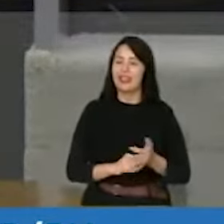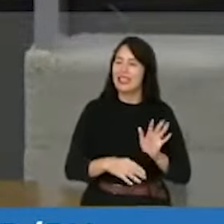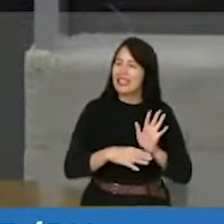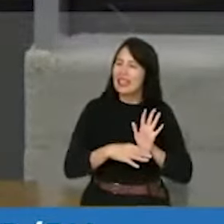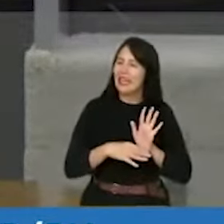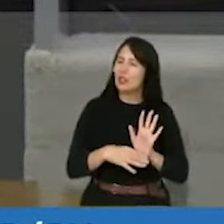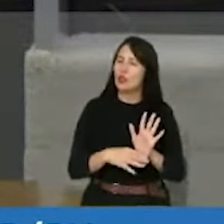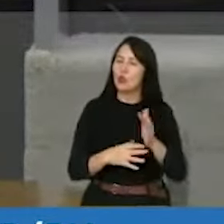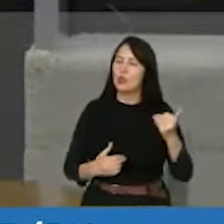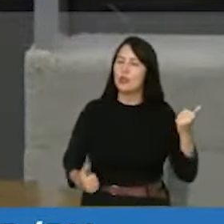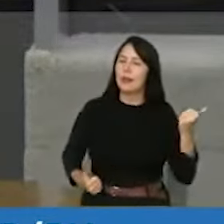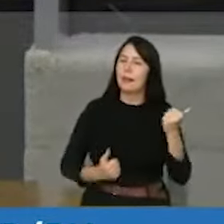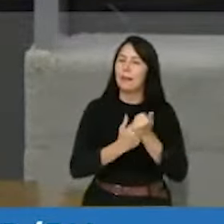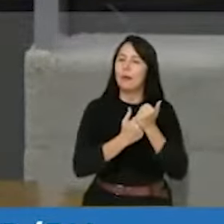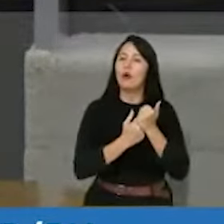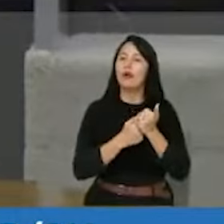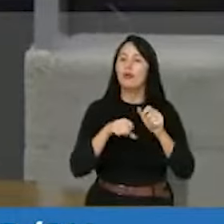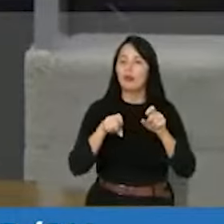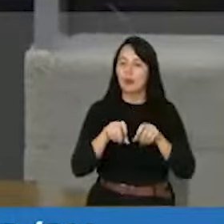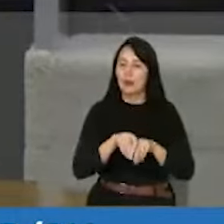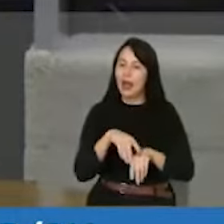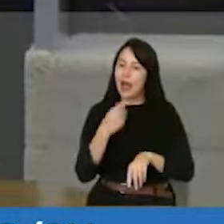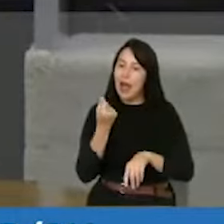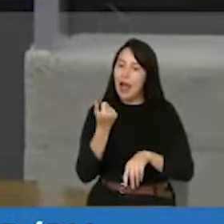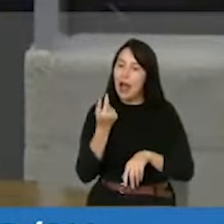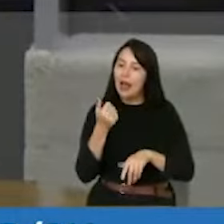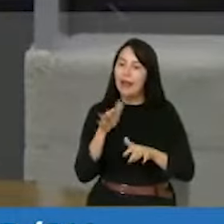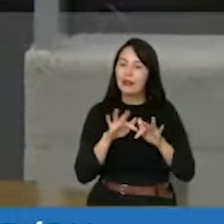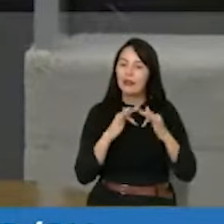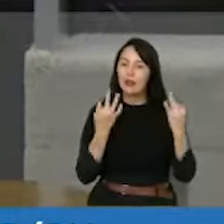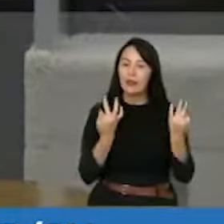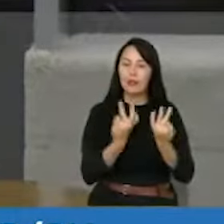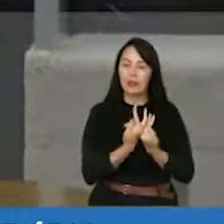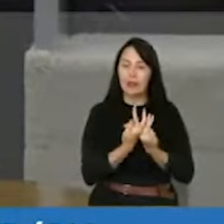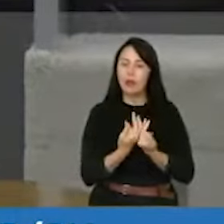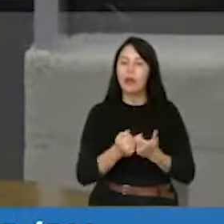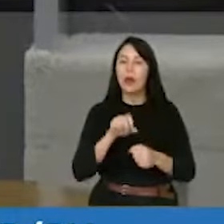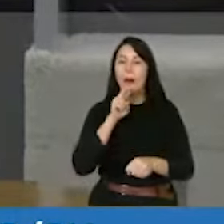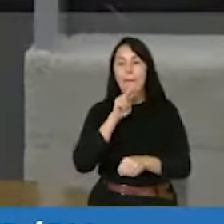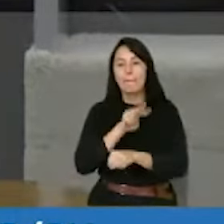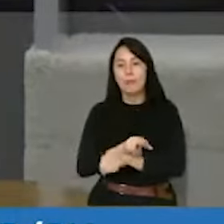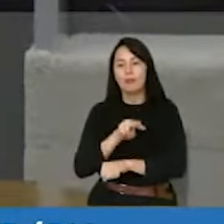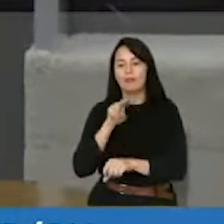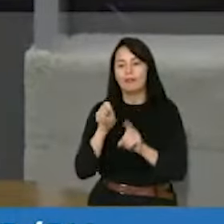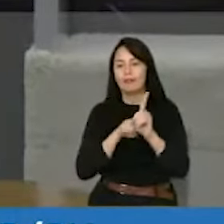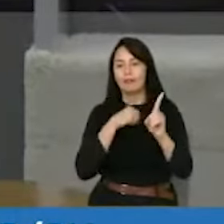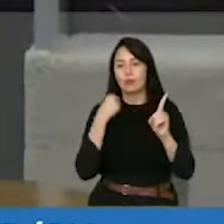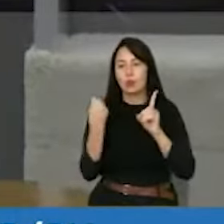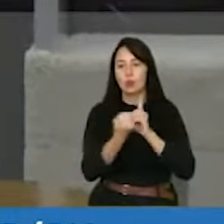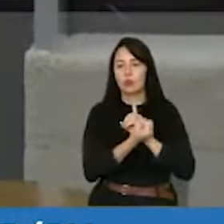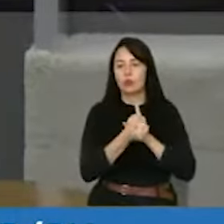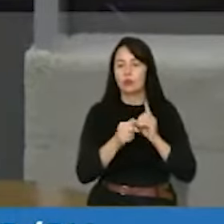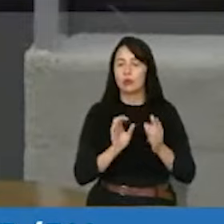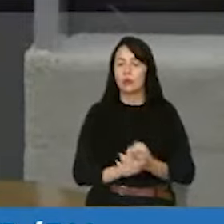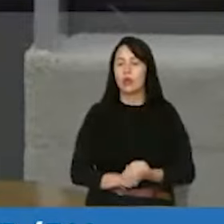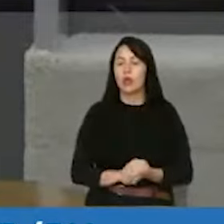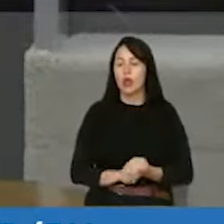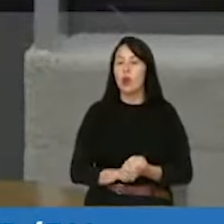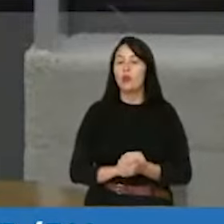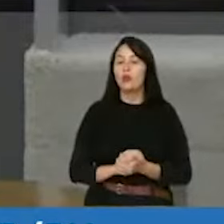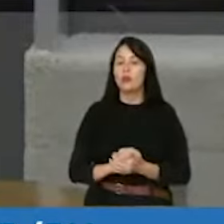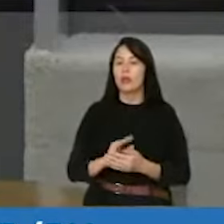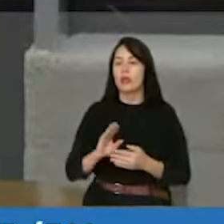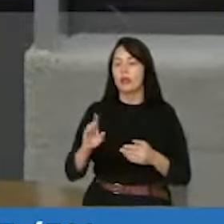é muito importante, tanto do ponto de vista da rede de proteção social, e aí eu me referi aqui ao Bolsa Família,